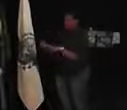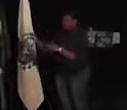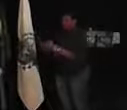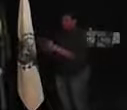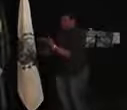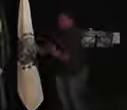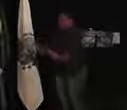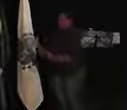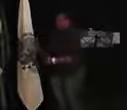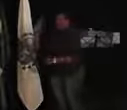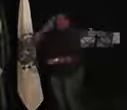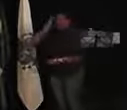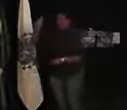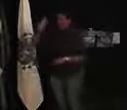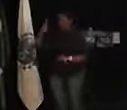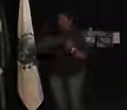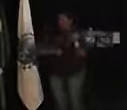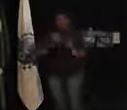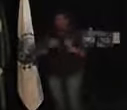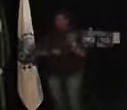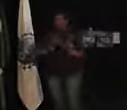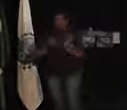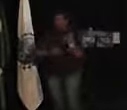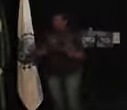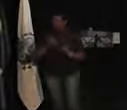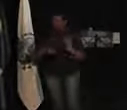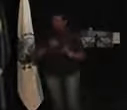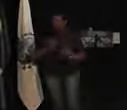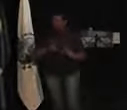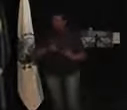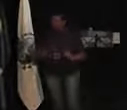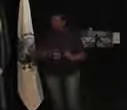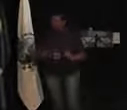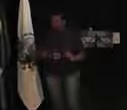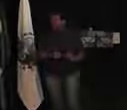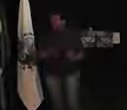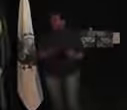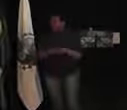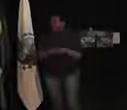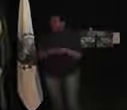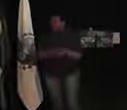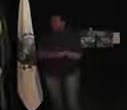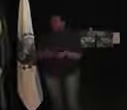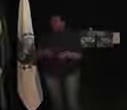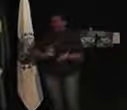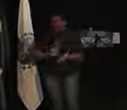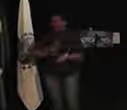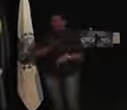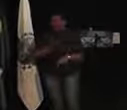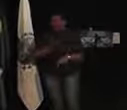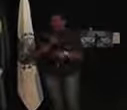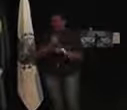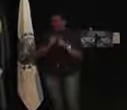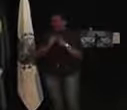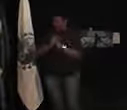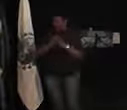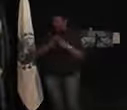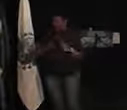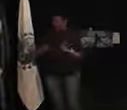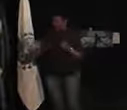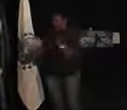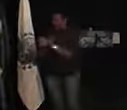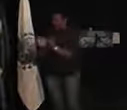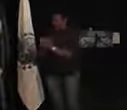jogo, querem ser o líder do jogo, da brincadeira, e isso acaba causando prejuízo para eles, social, prejuízo com o